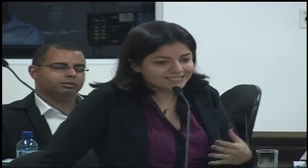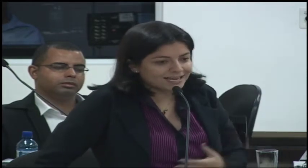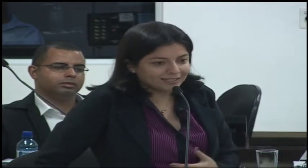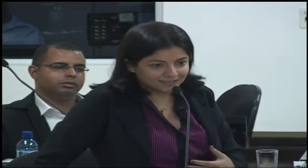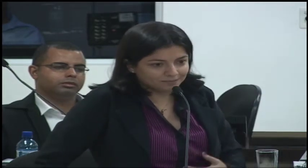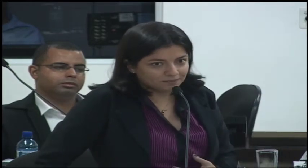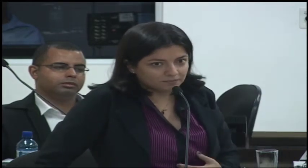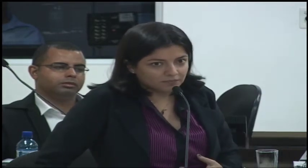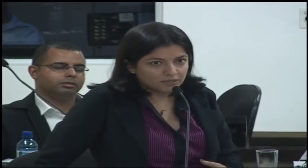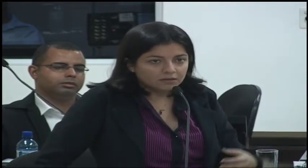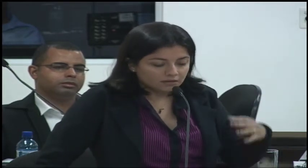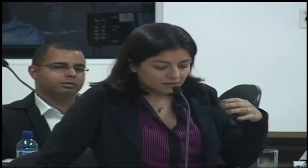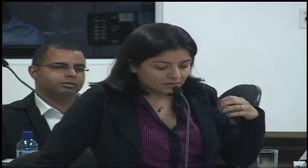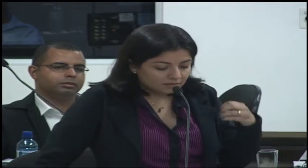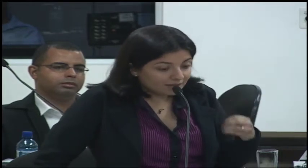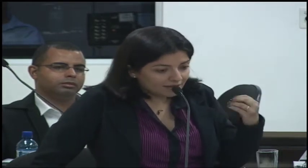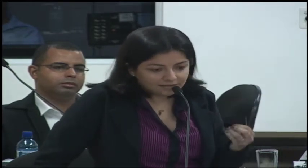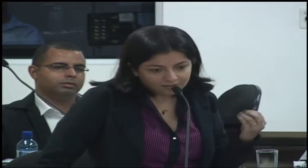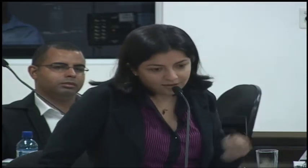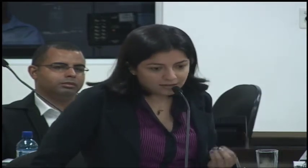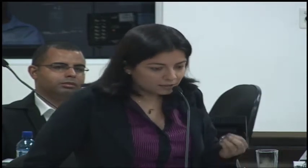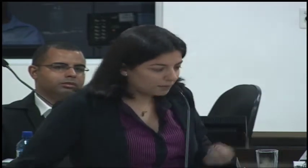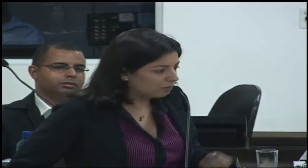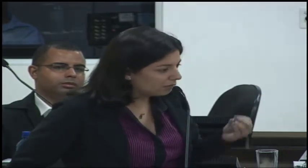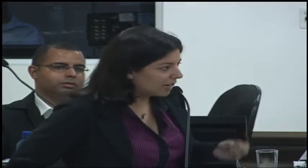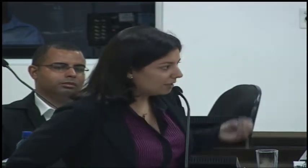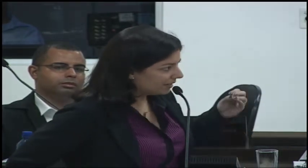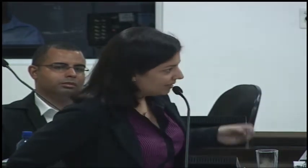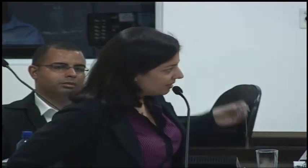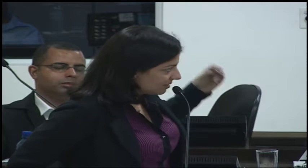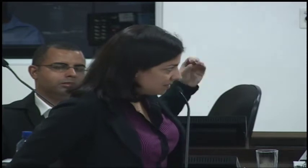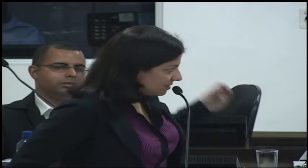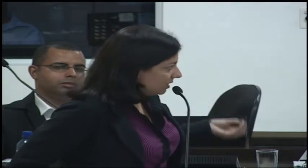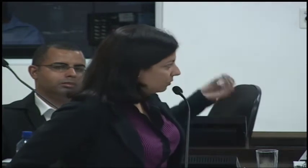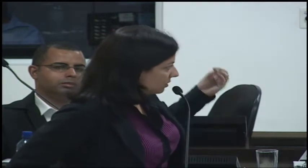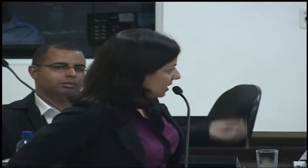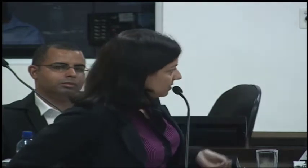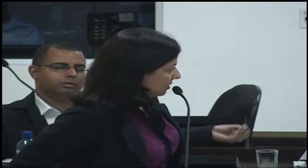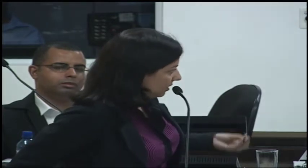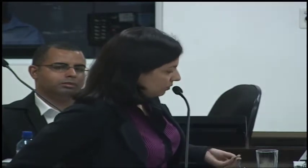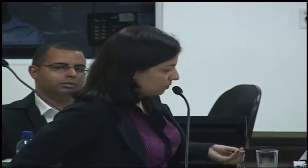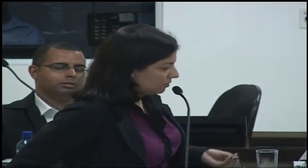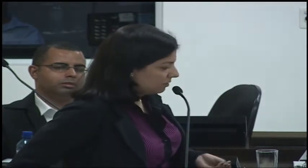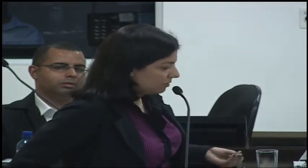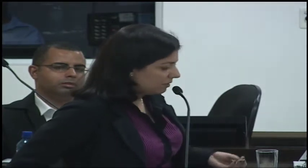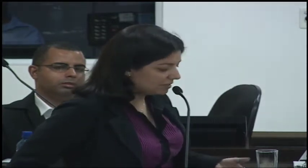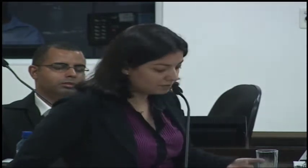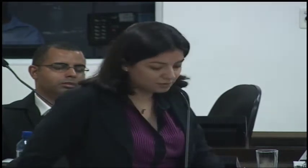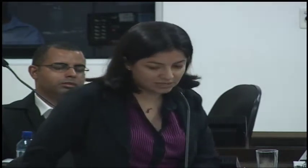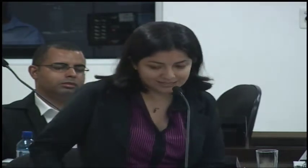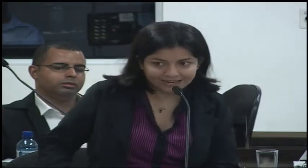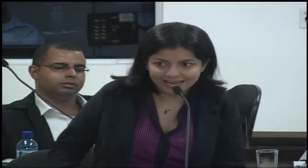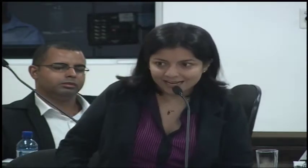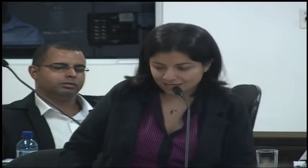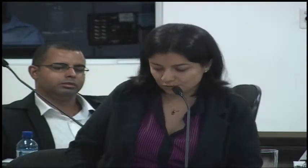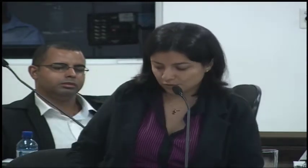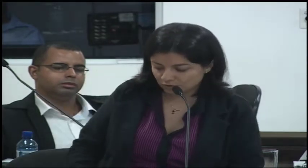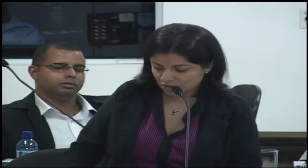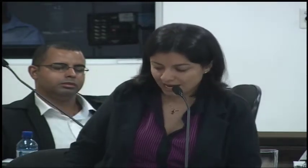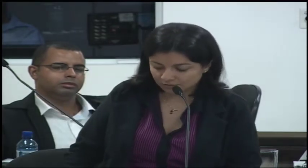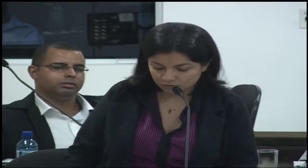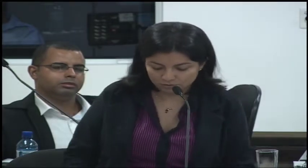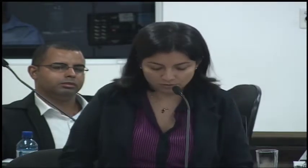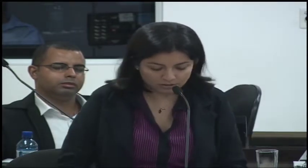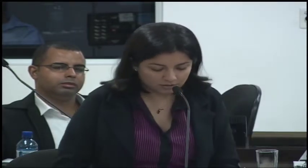ameaçada ninguém está falando pra colocar uma criança de 56 anos e se vocês lerem os